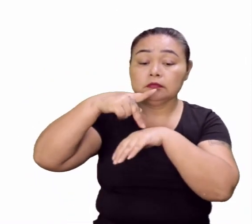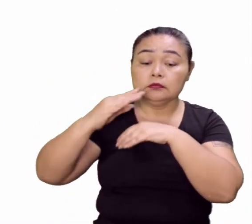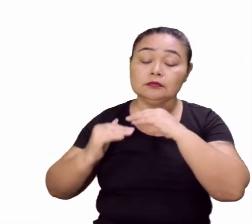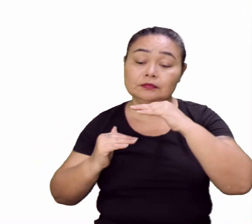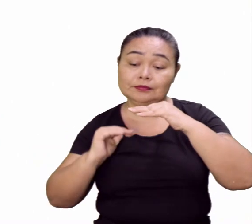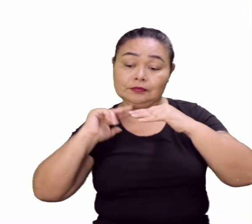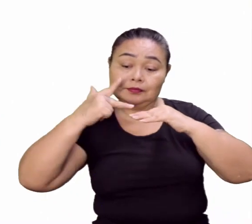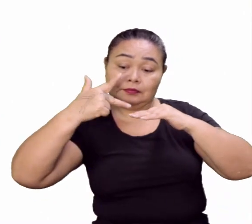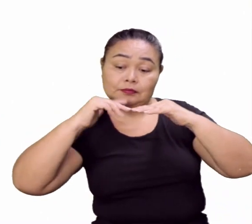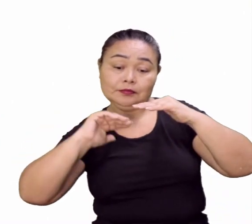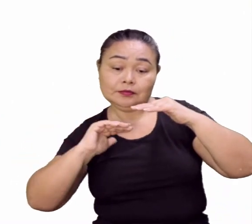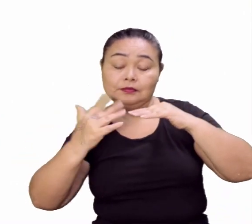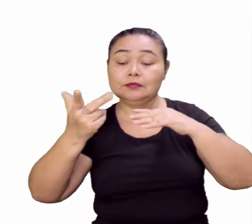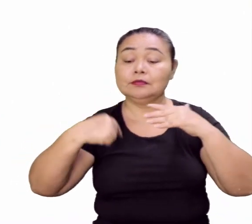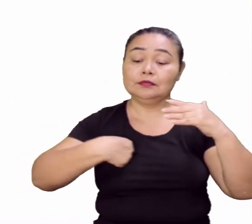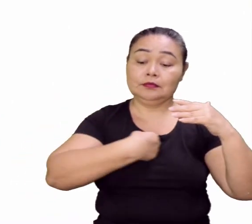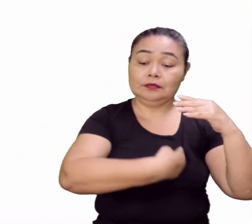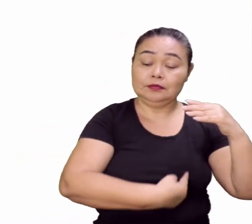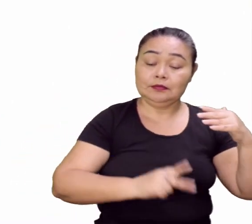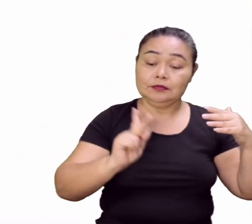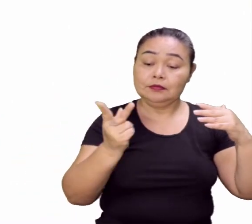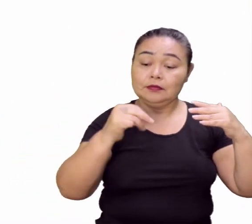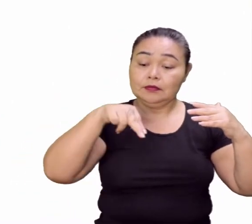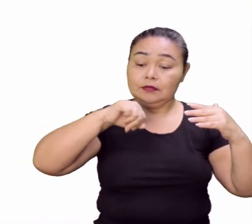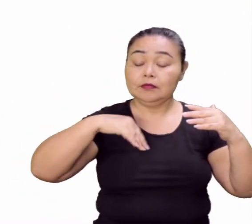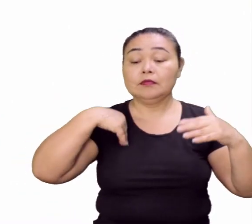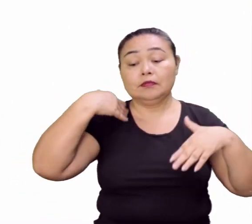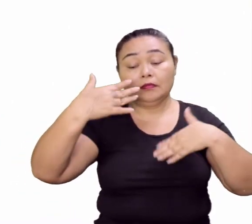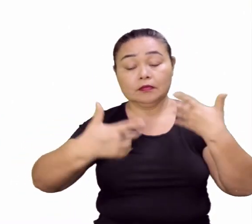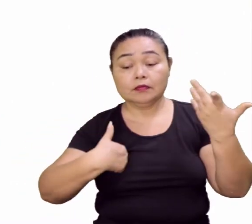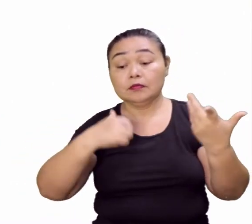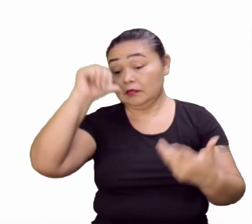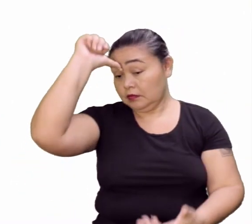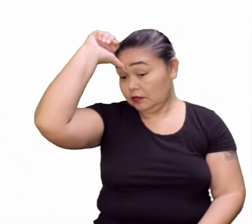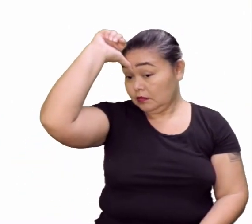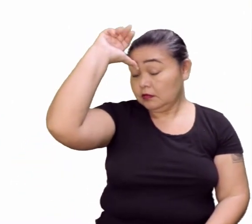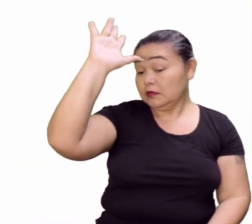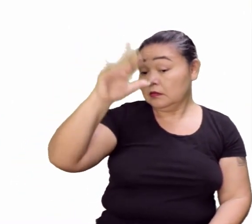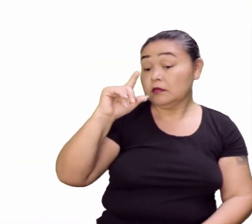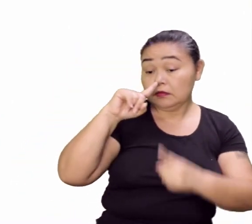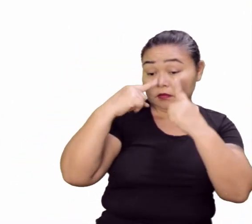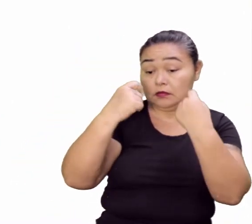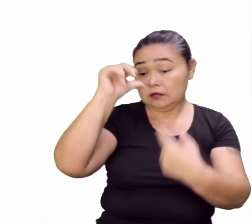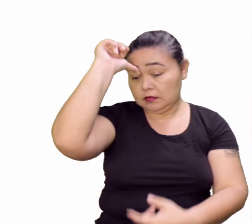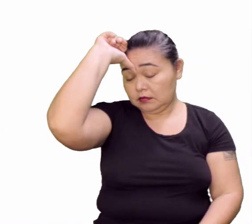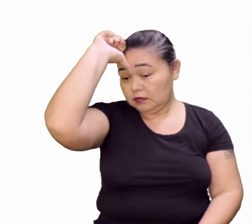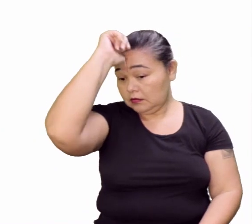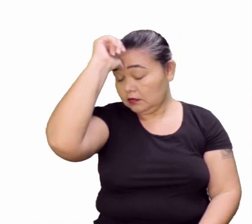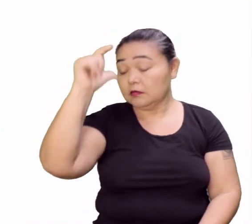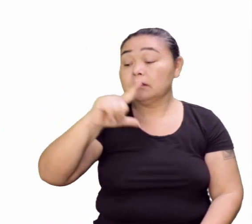aí a China, que já passou por esse processo, a Índia. Interessante a Índia tem